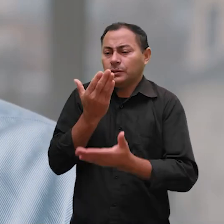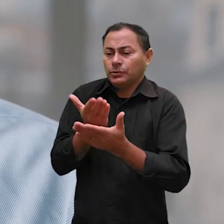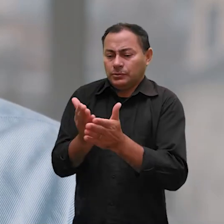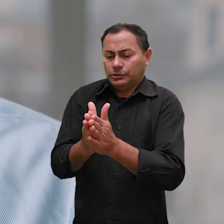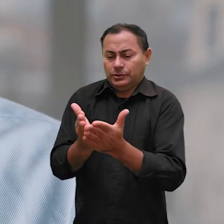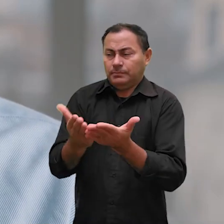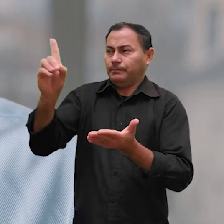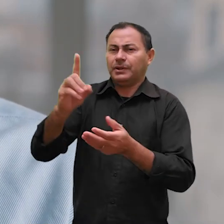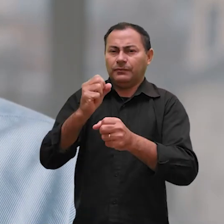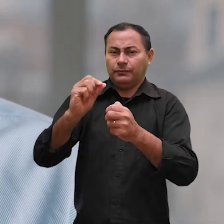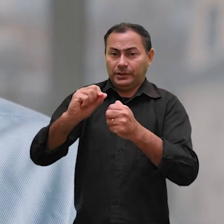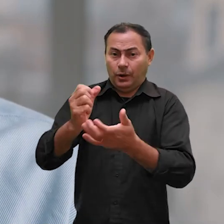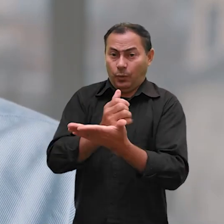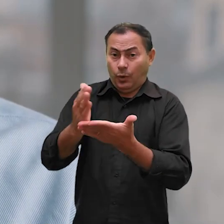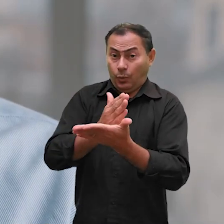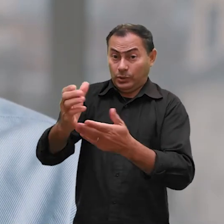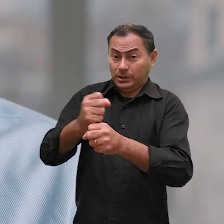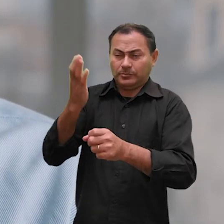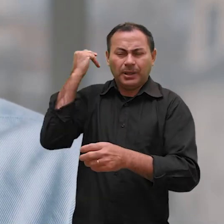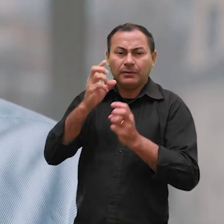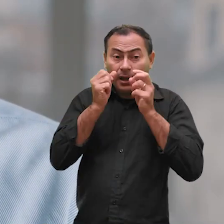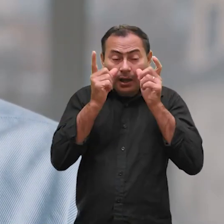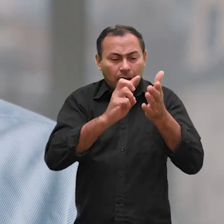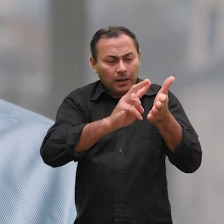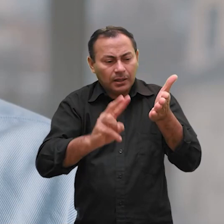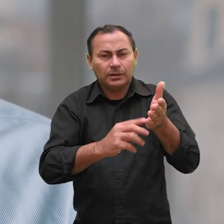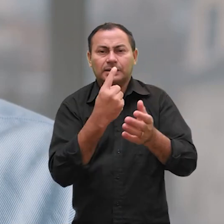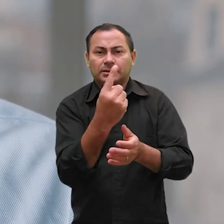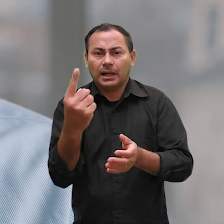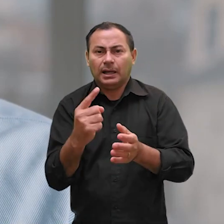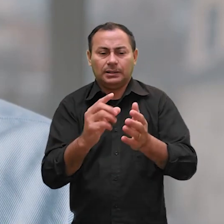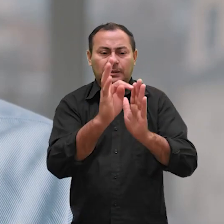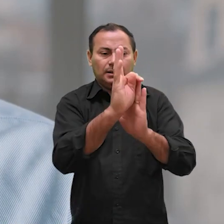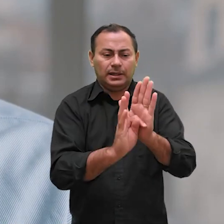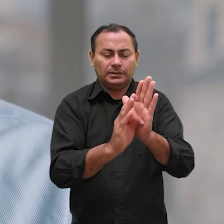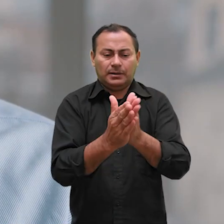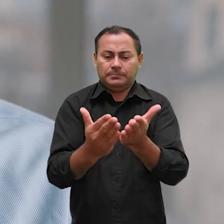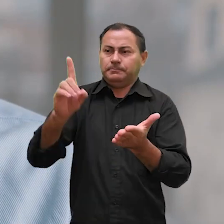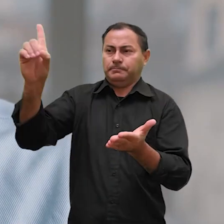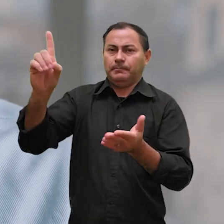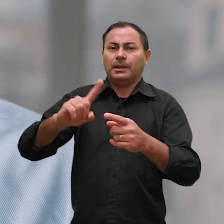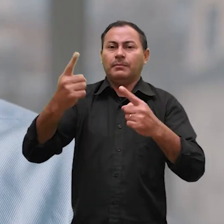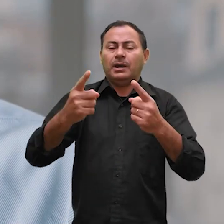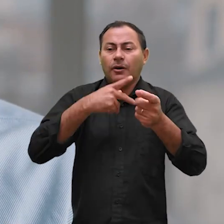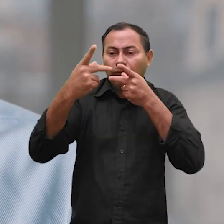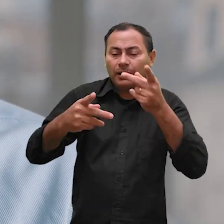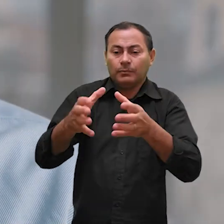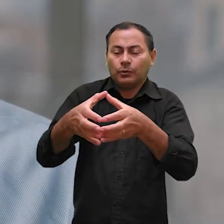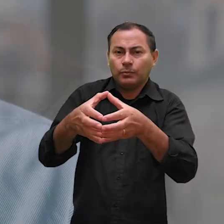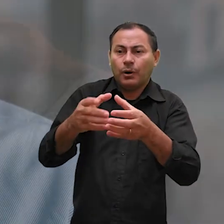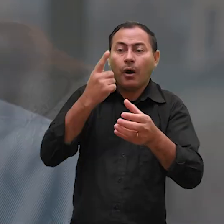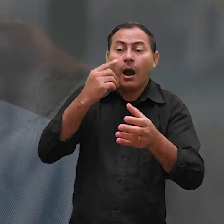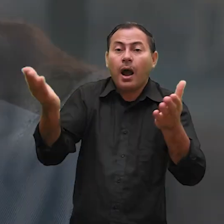em um estudo bíblico que fiz há alguns anos. Ele acompanhava atentamente a leitura de cada passagem das Escrituras. Mas quando eu